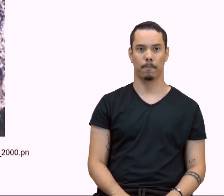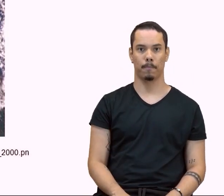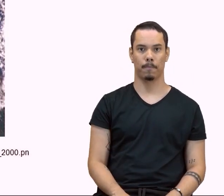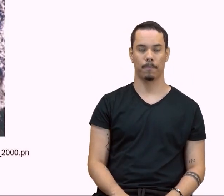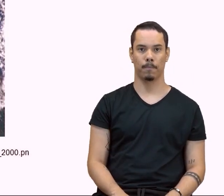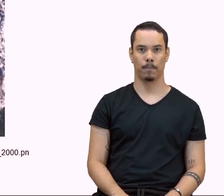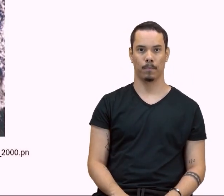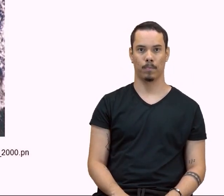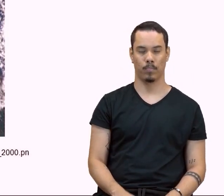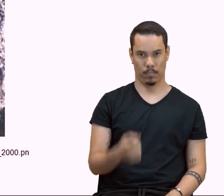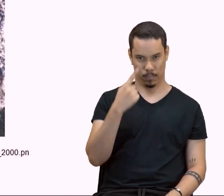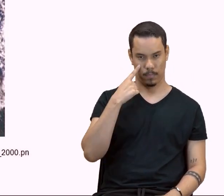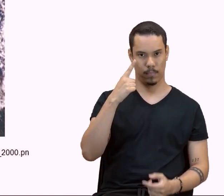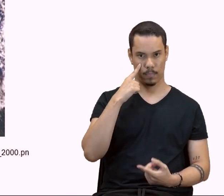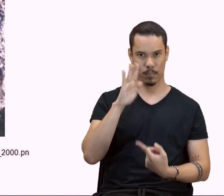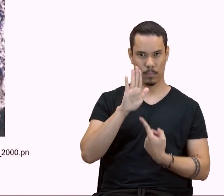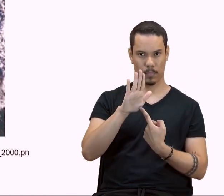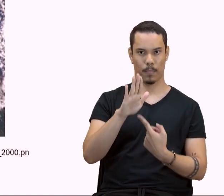BR-364.